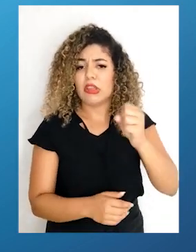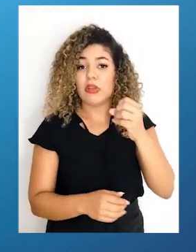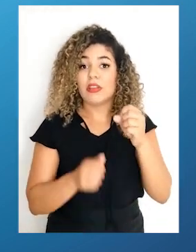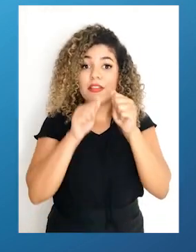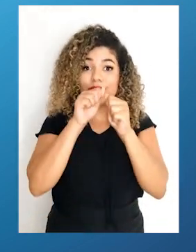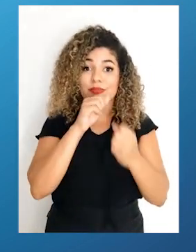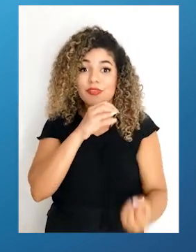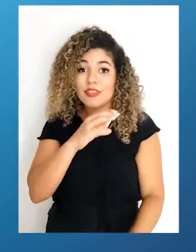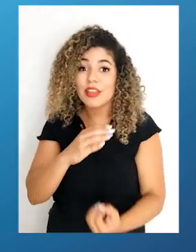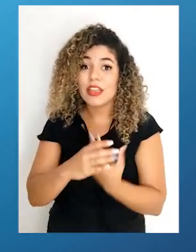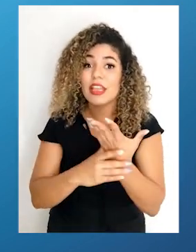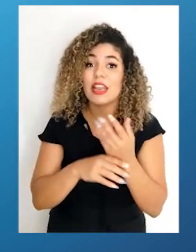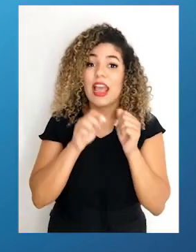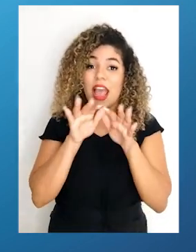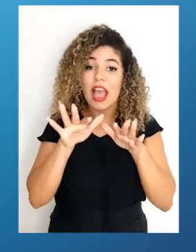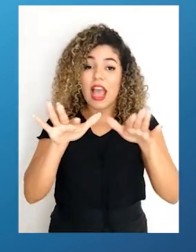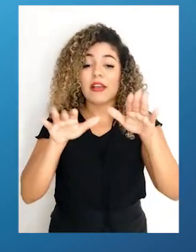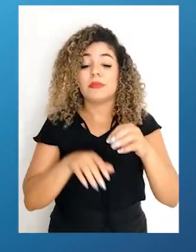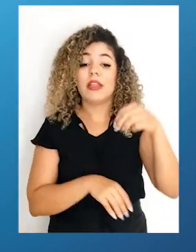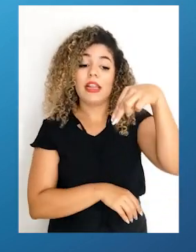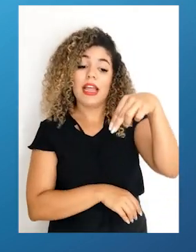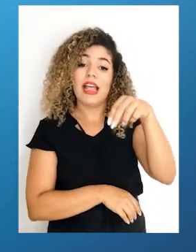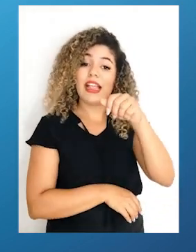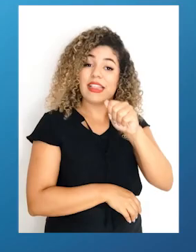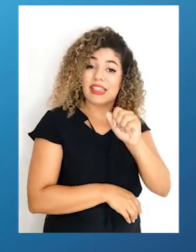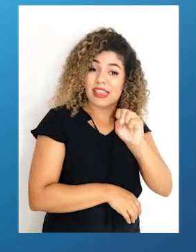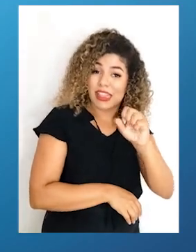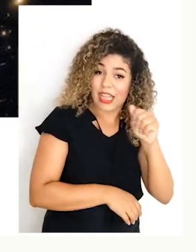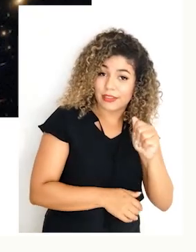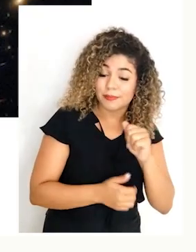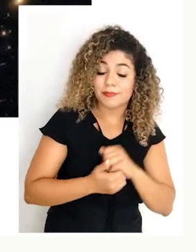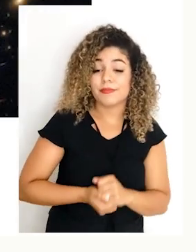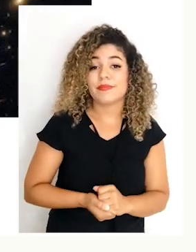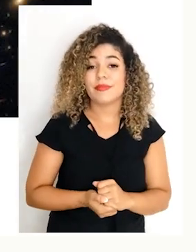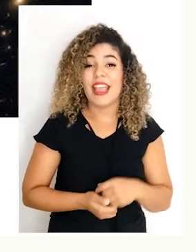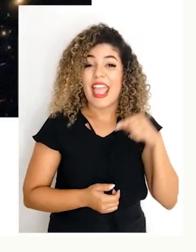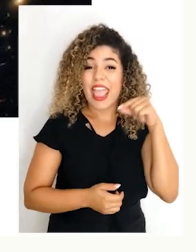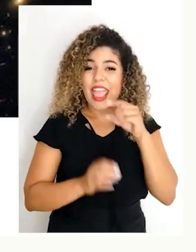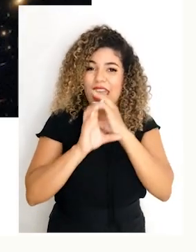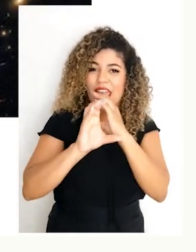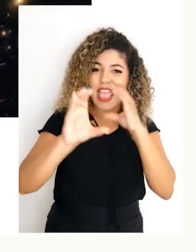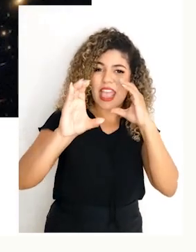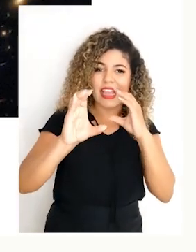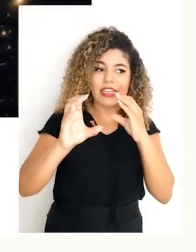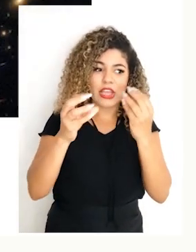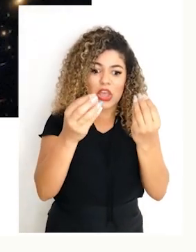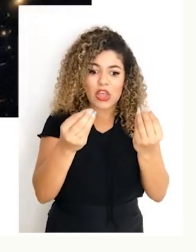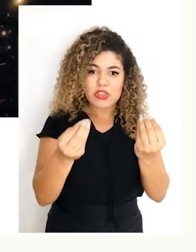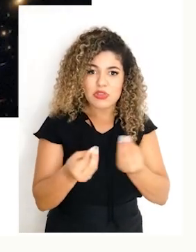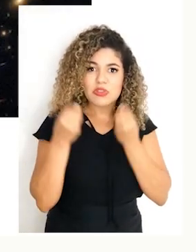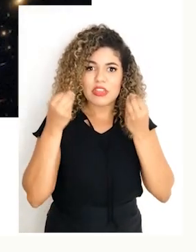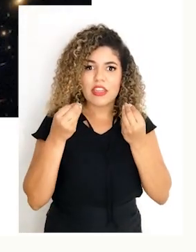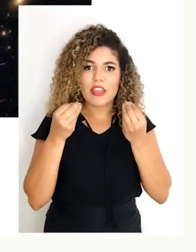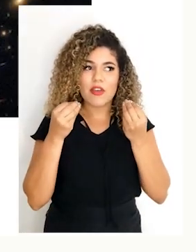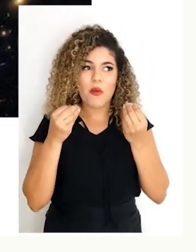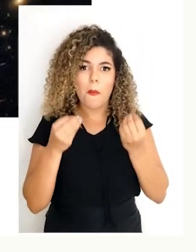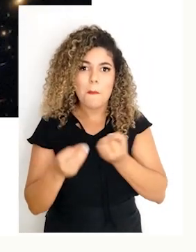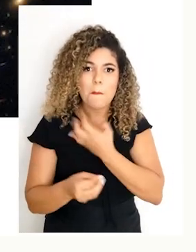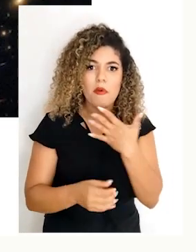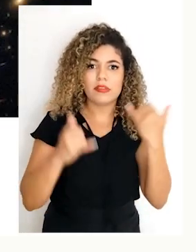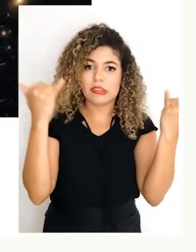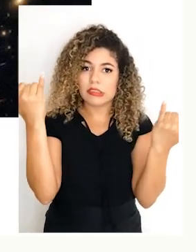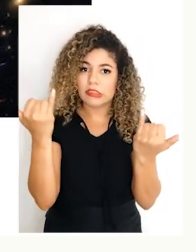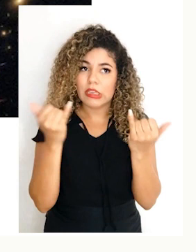NASA. Esse telescópio trouxe um grande avanço para a compreensão das galáxias, a compreensão sobre a formação dos